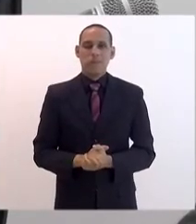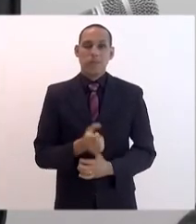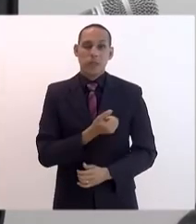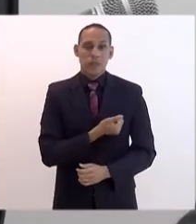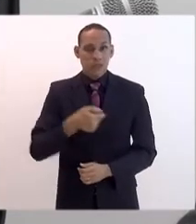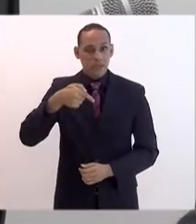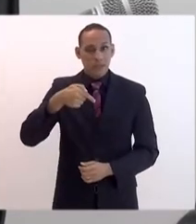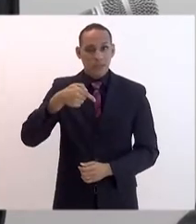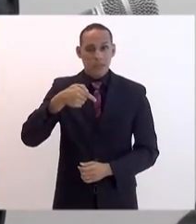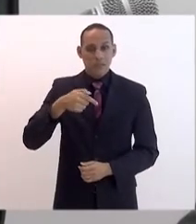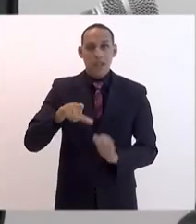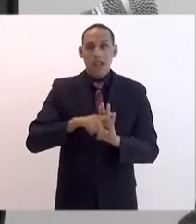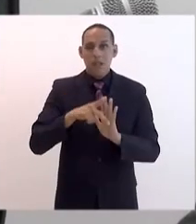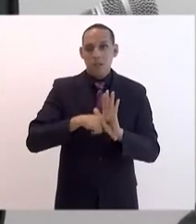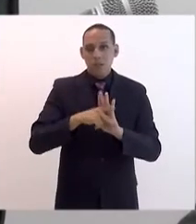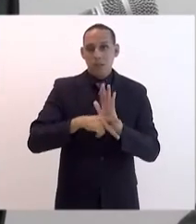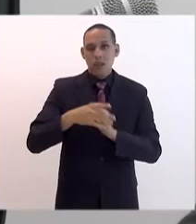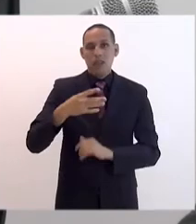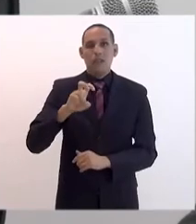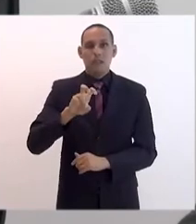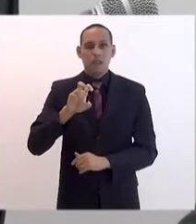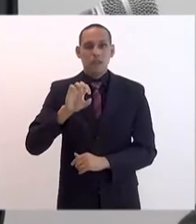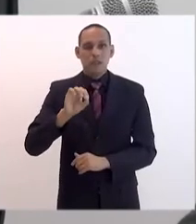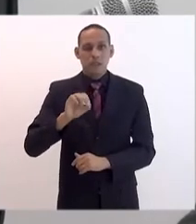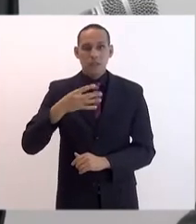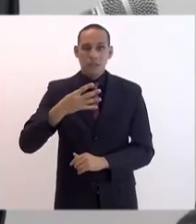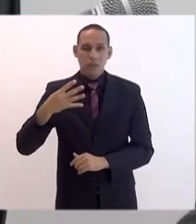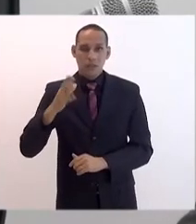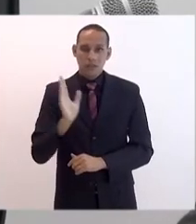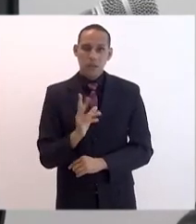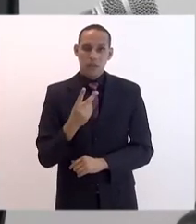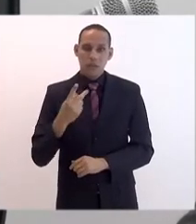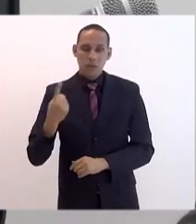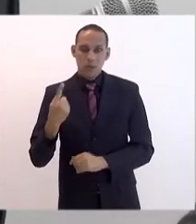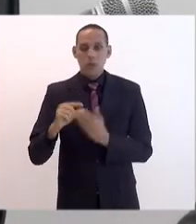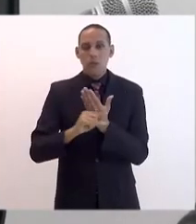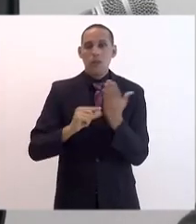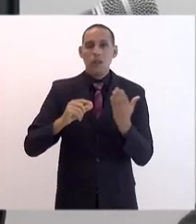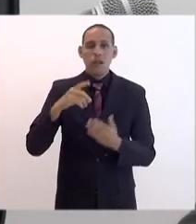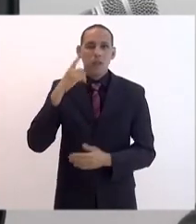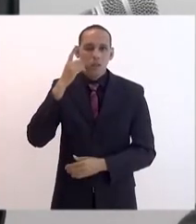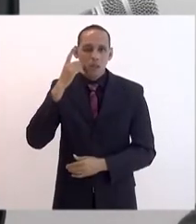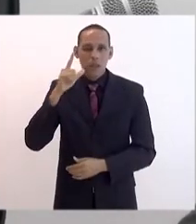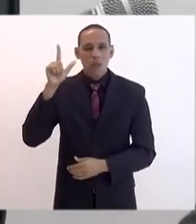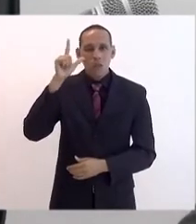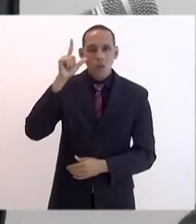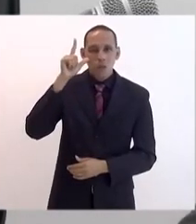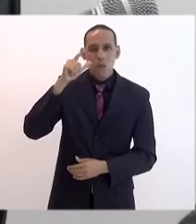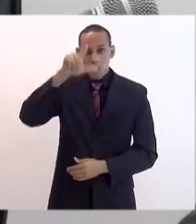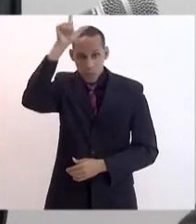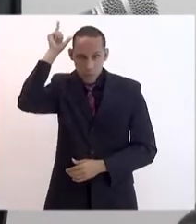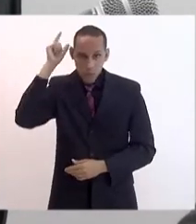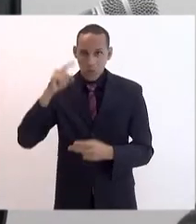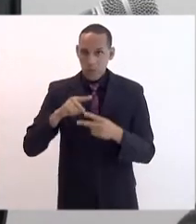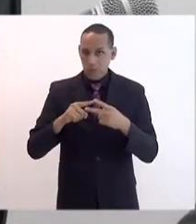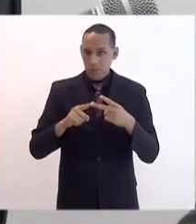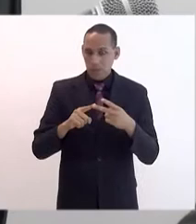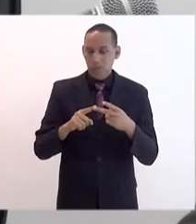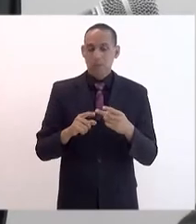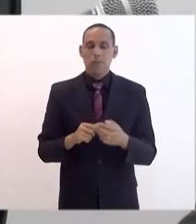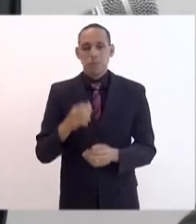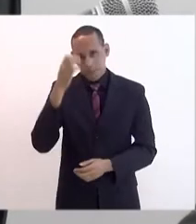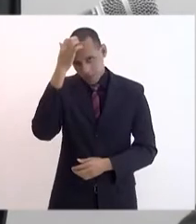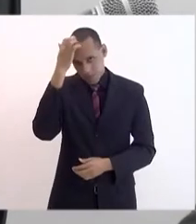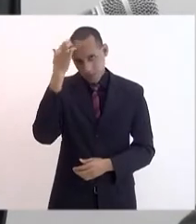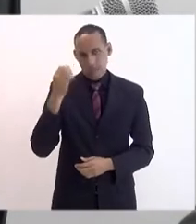7. Projeto de lei 5044, de 2021, de autoria dos deputados Lucinho e Luiz Paulo.